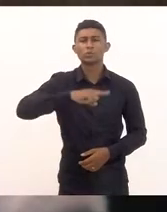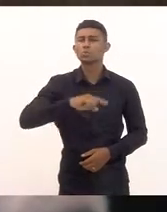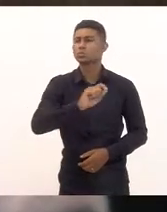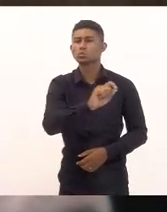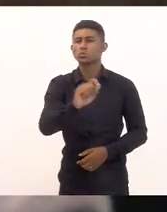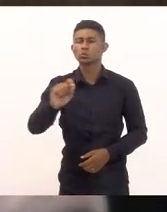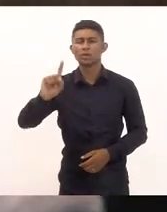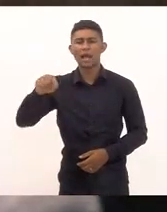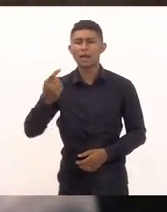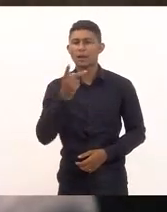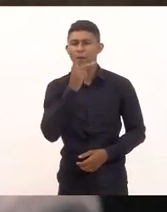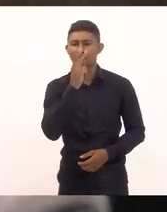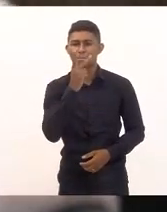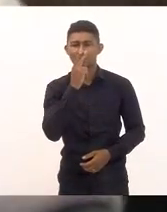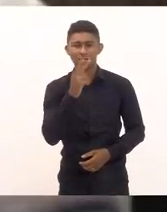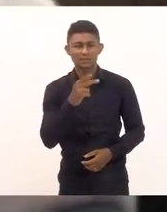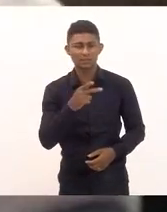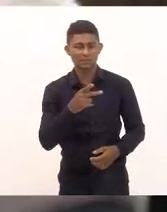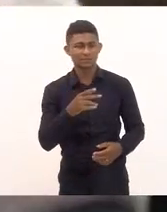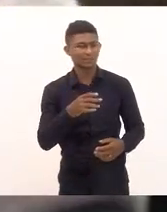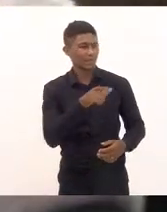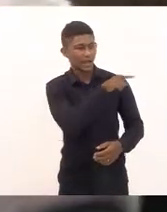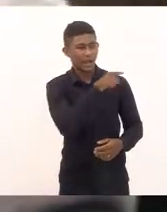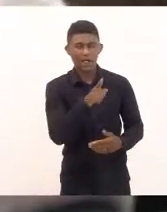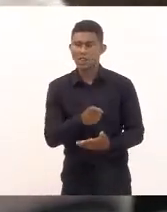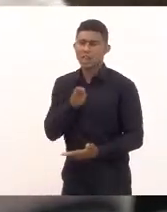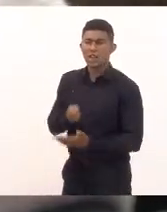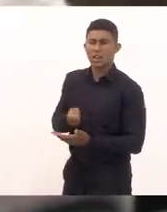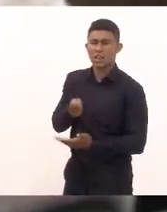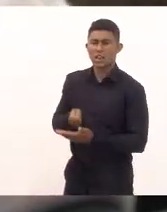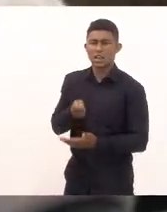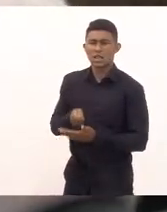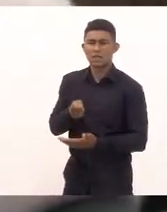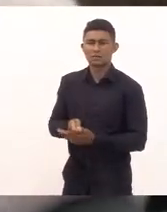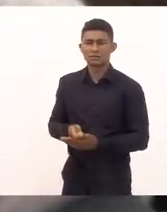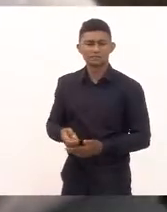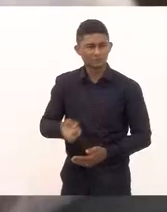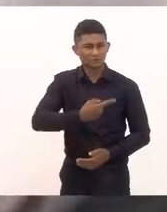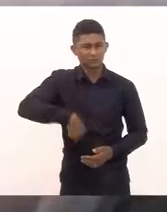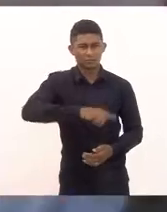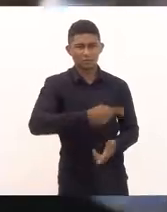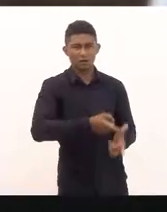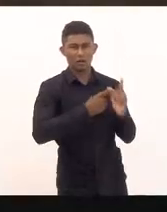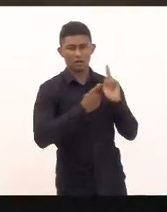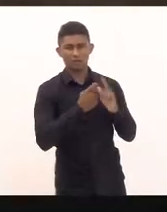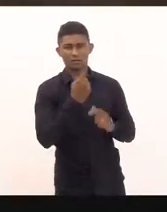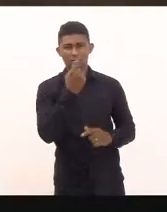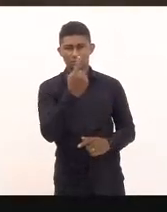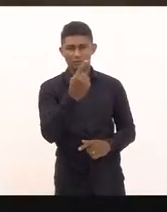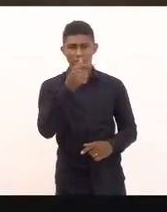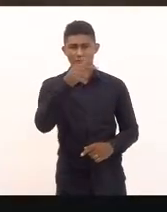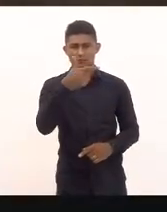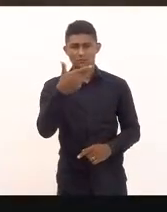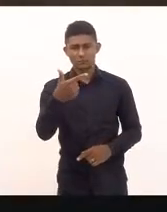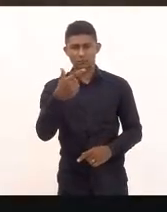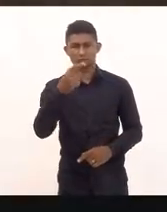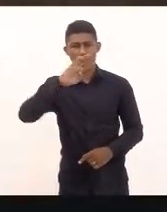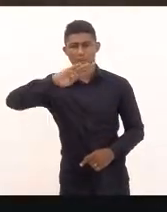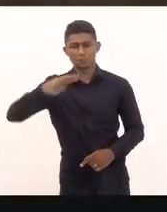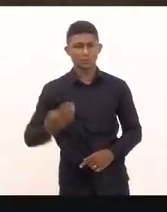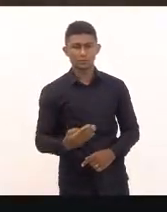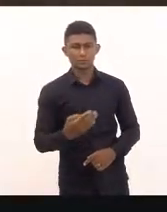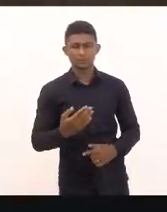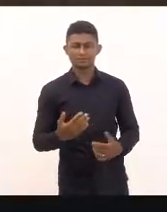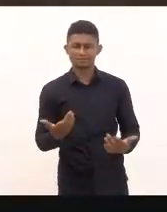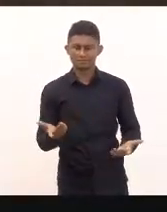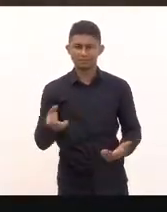uma colônia de exploração. Devemos 172 bilhões e aí submete-se ao regime